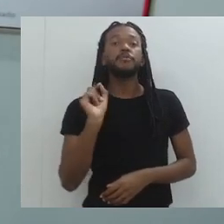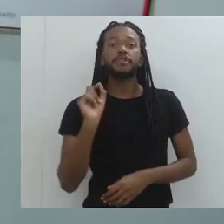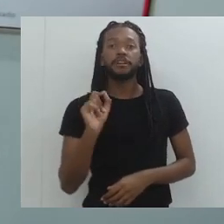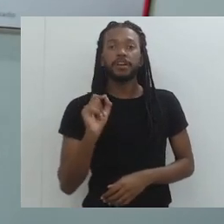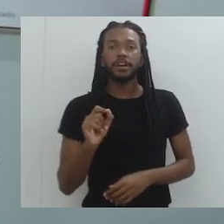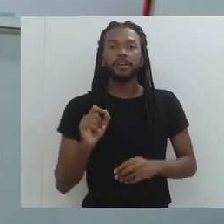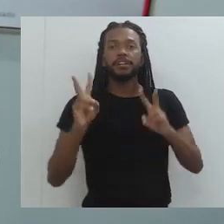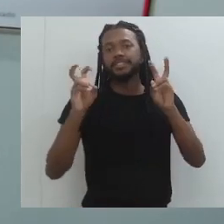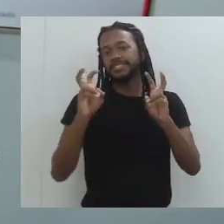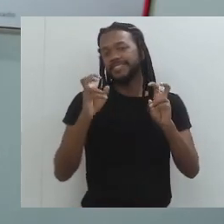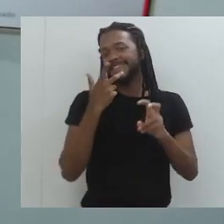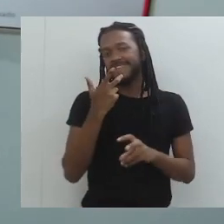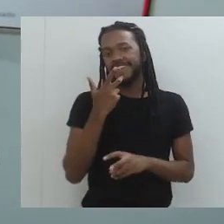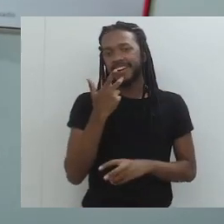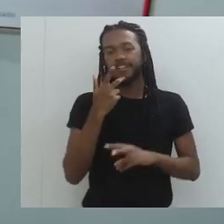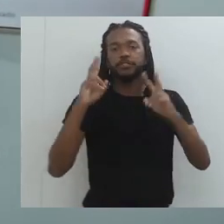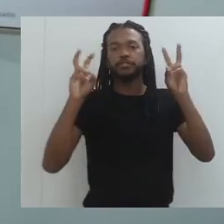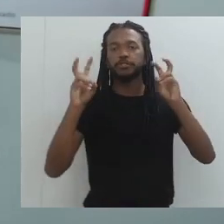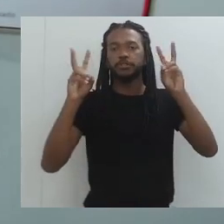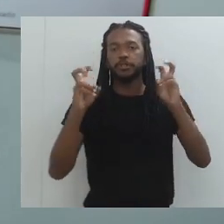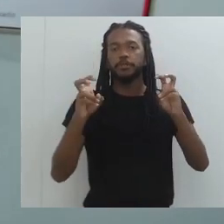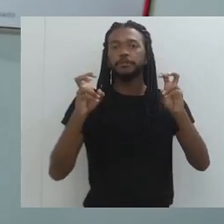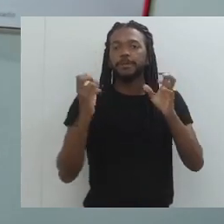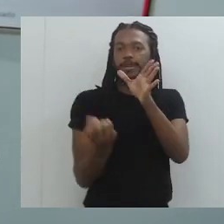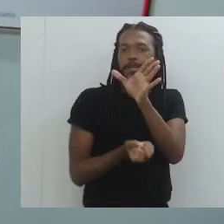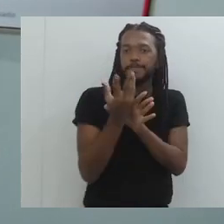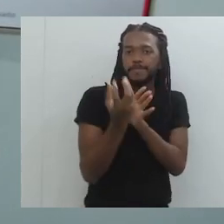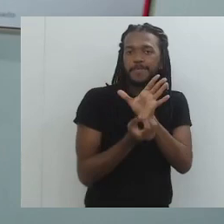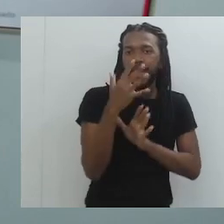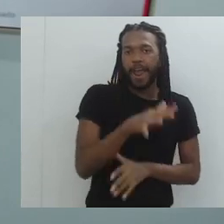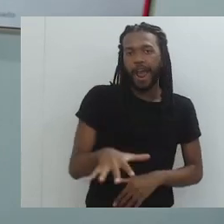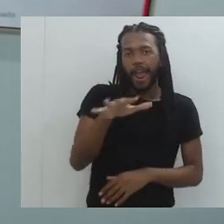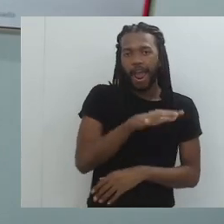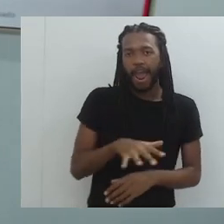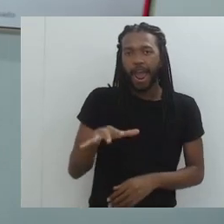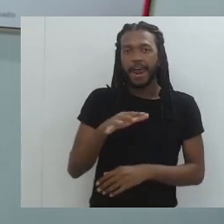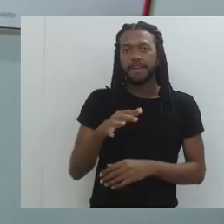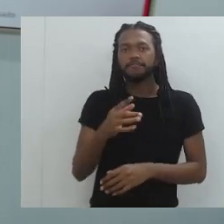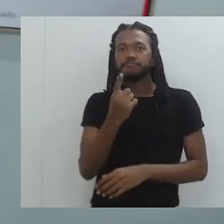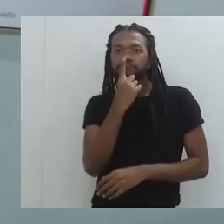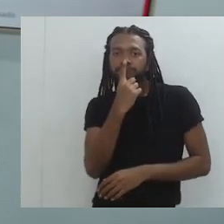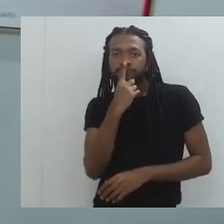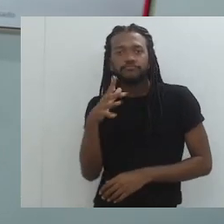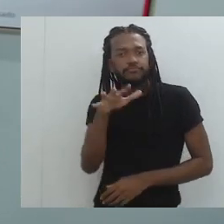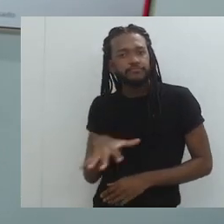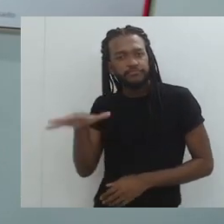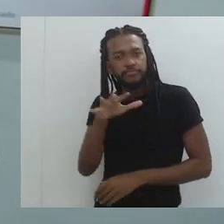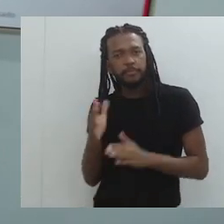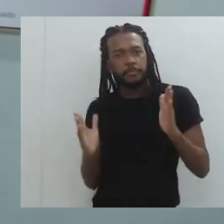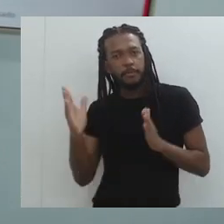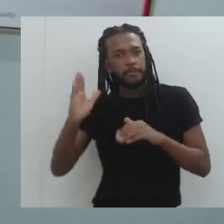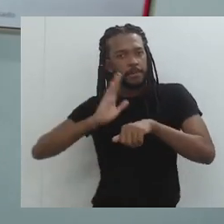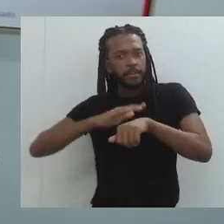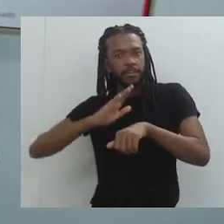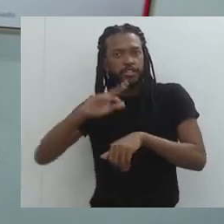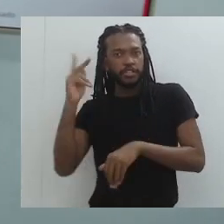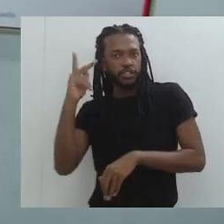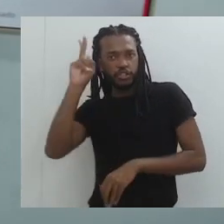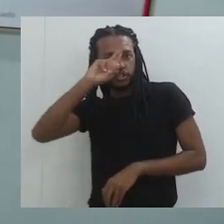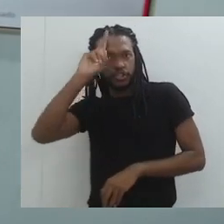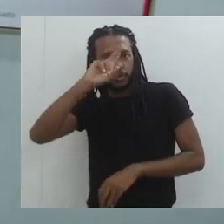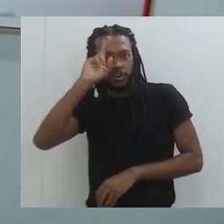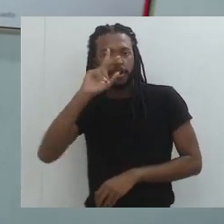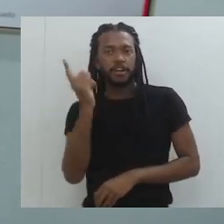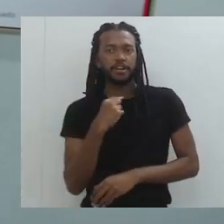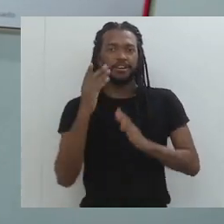ele diz aí, ó, expressam a produção espiritual de uma determinada época histórica. A gente tem muito